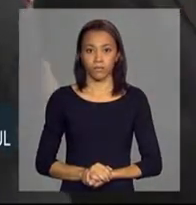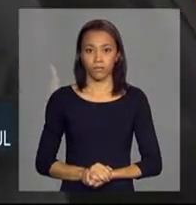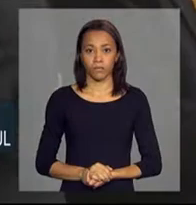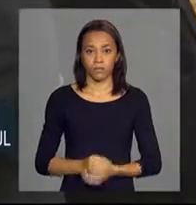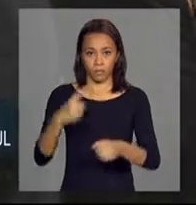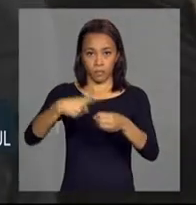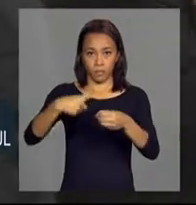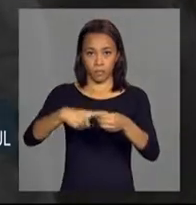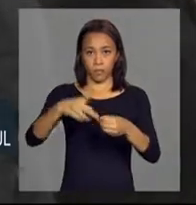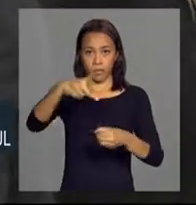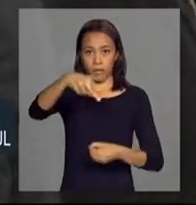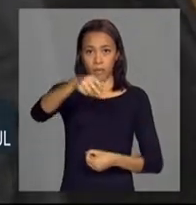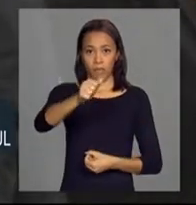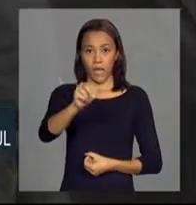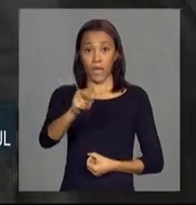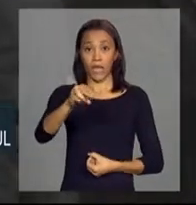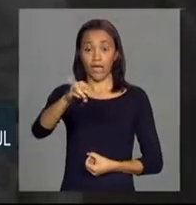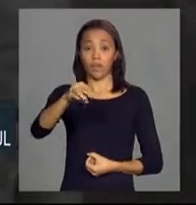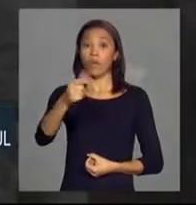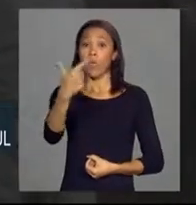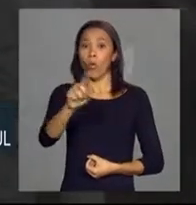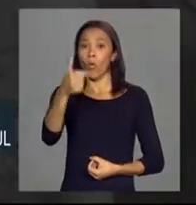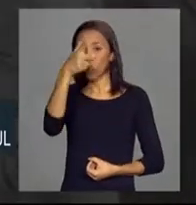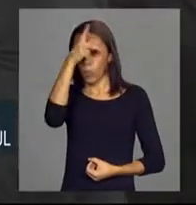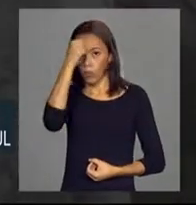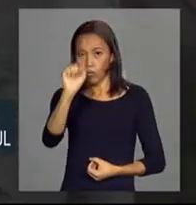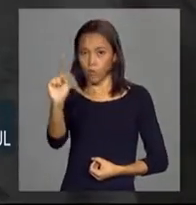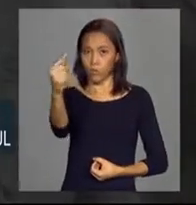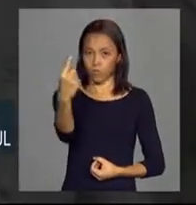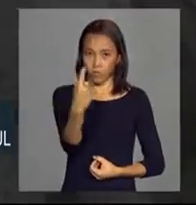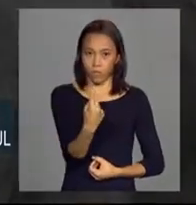Pareci Novo, prefeito Rafael Antônio Riffel.